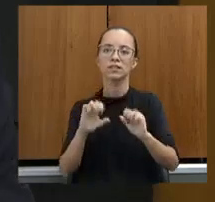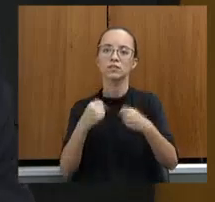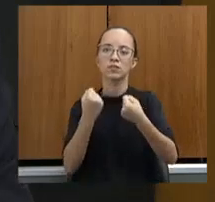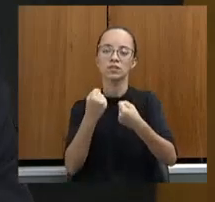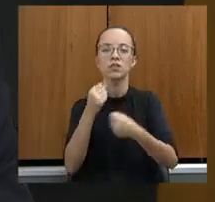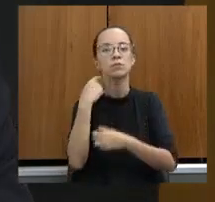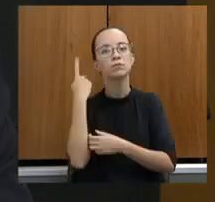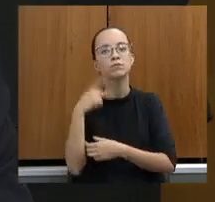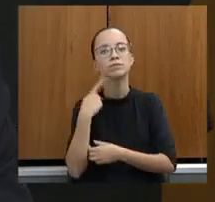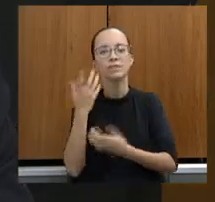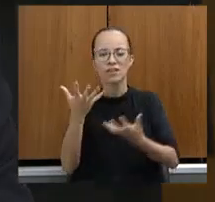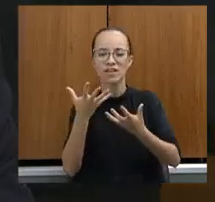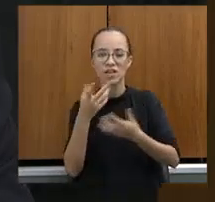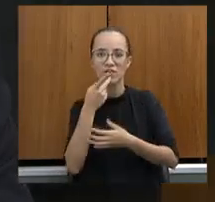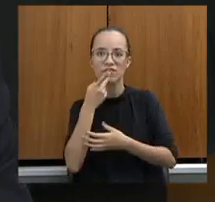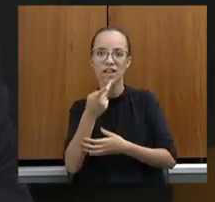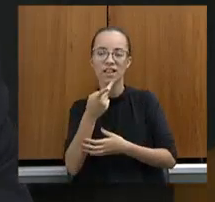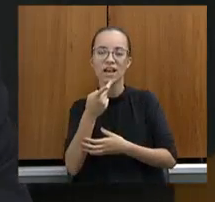investigadores